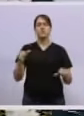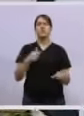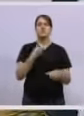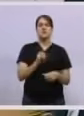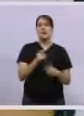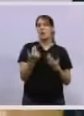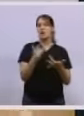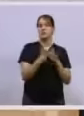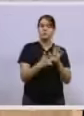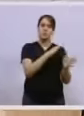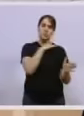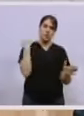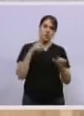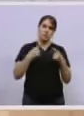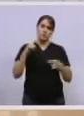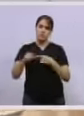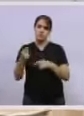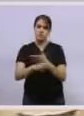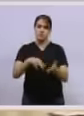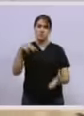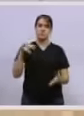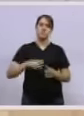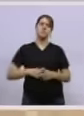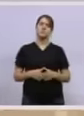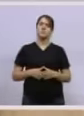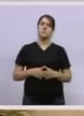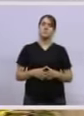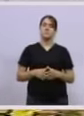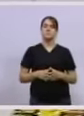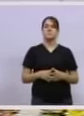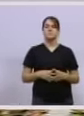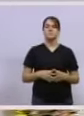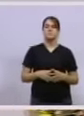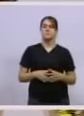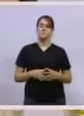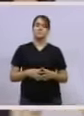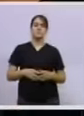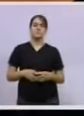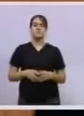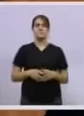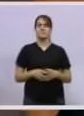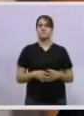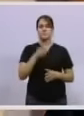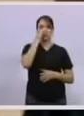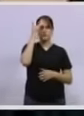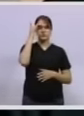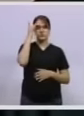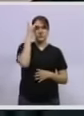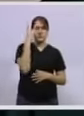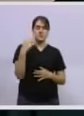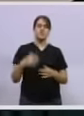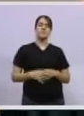ressurreição. A genialidade, ela nasce justamente no momento em que o contrário atinge a pessoa e ela tem que responder de